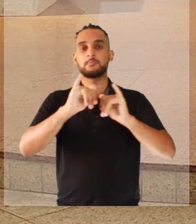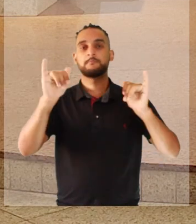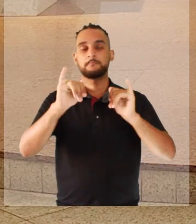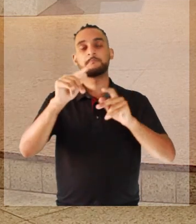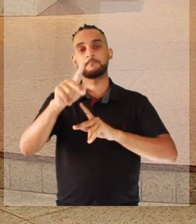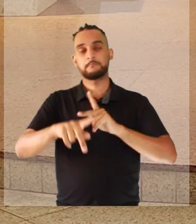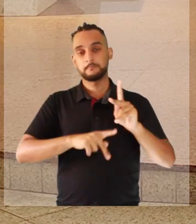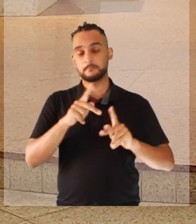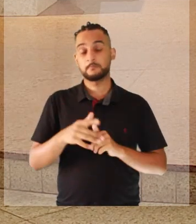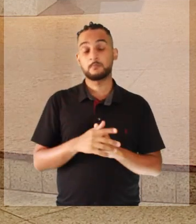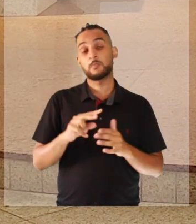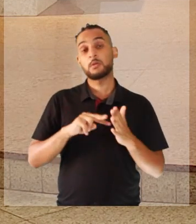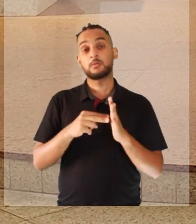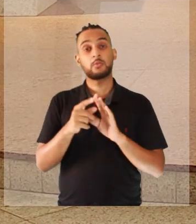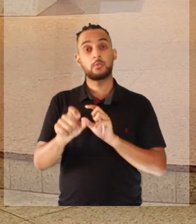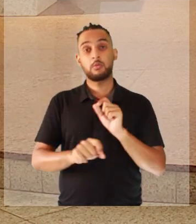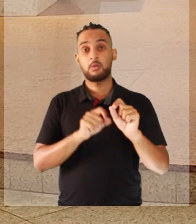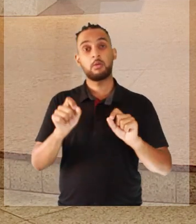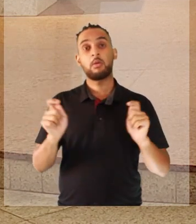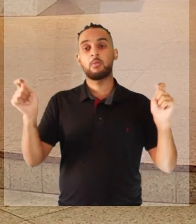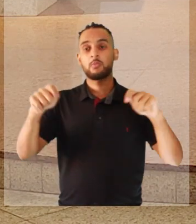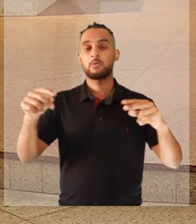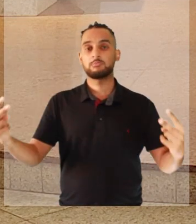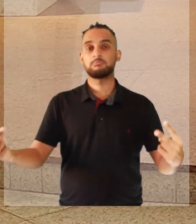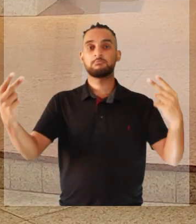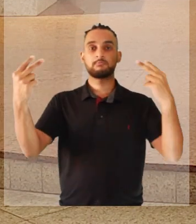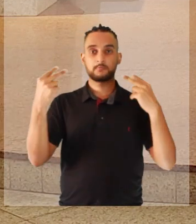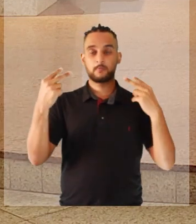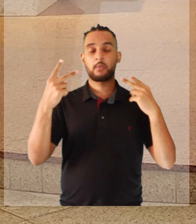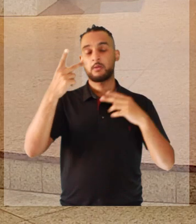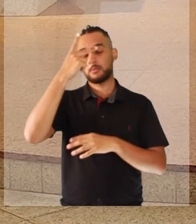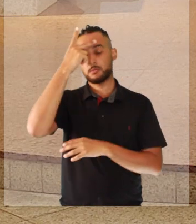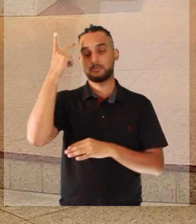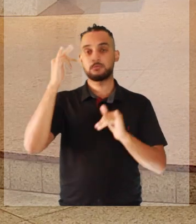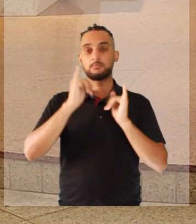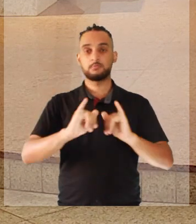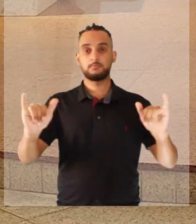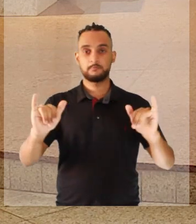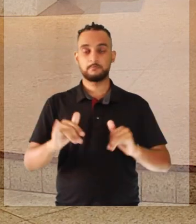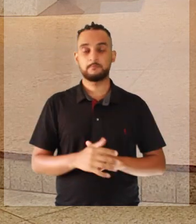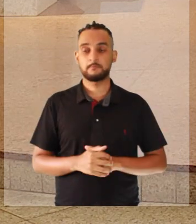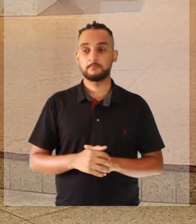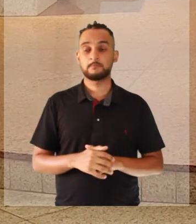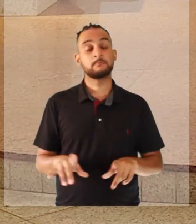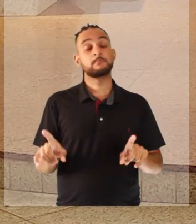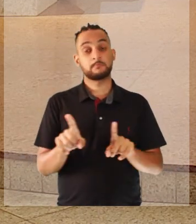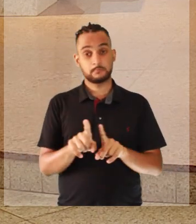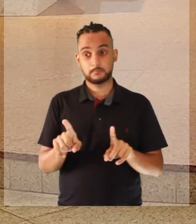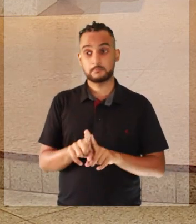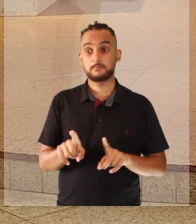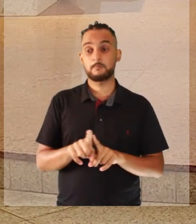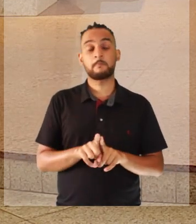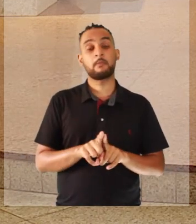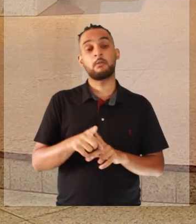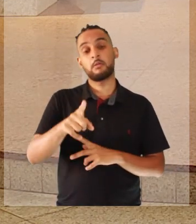povo. Isso significa dar visibilidade àquele que vai falar. E